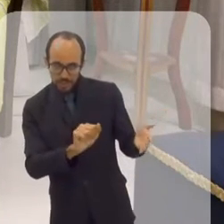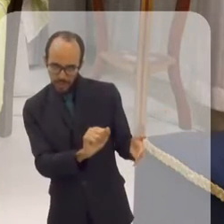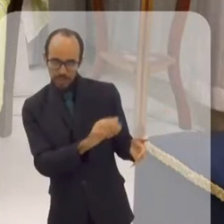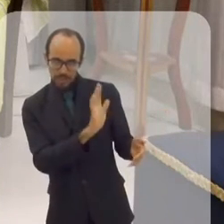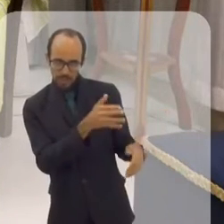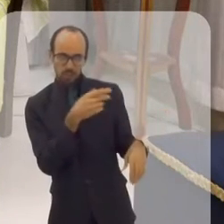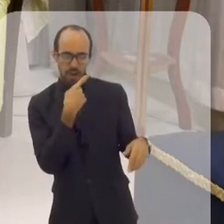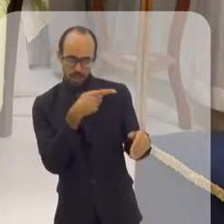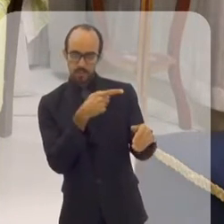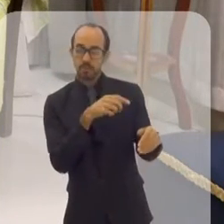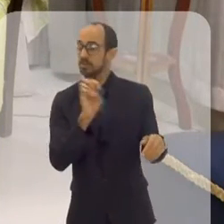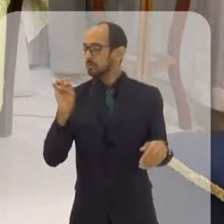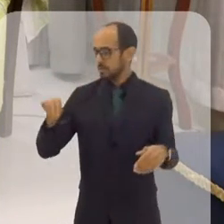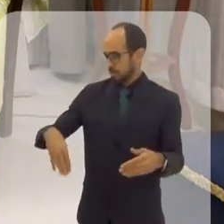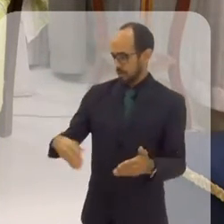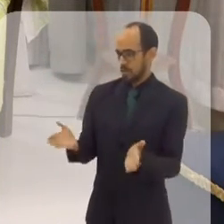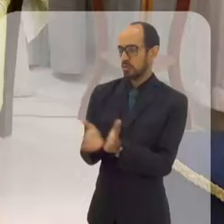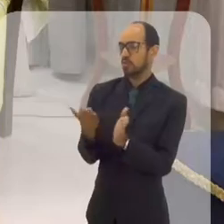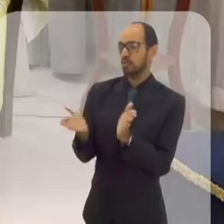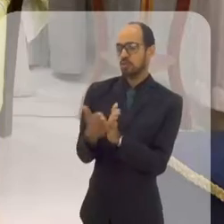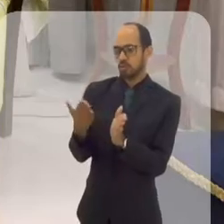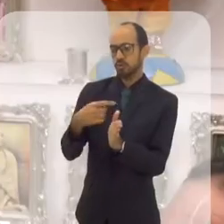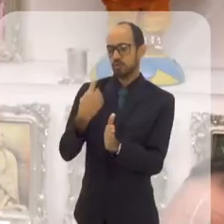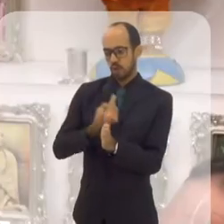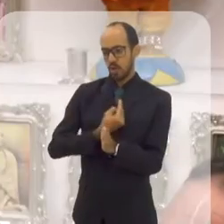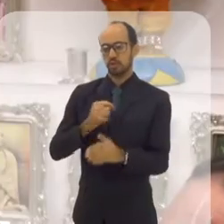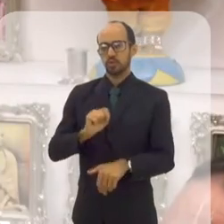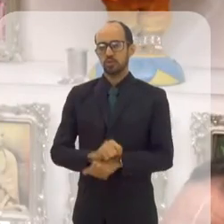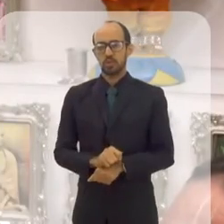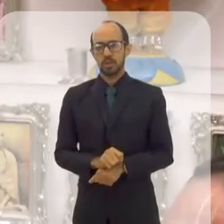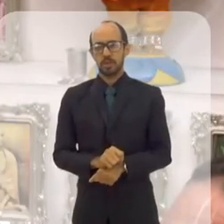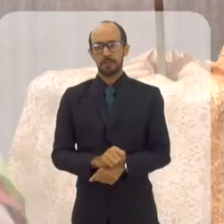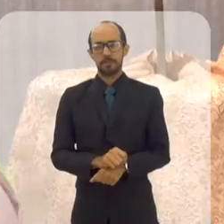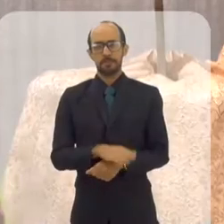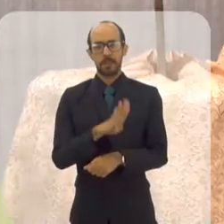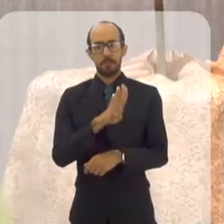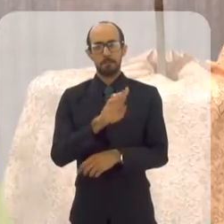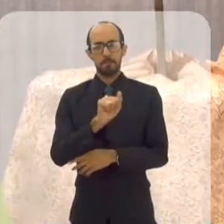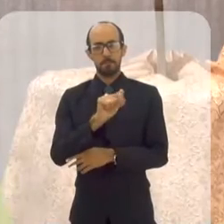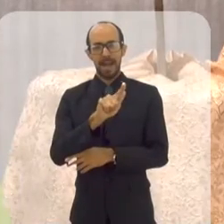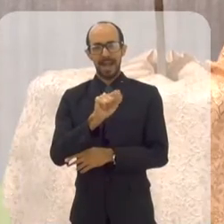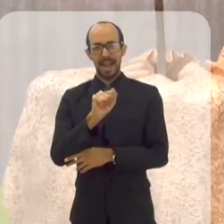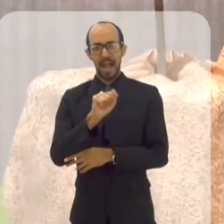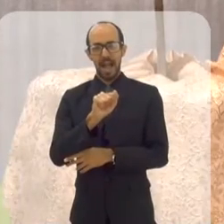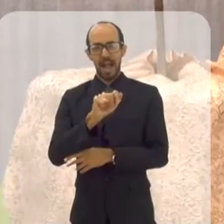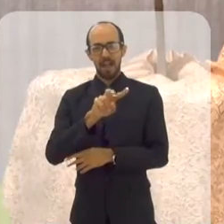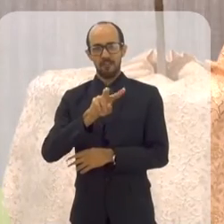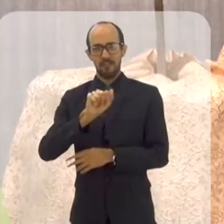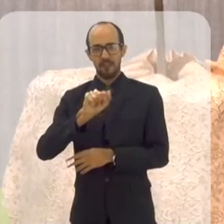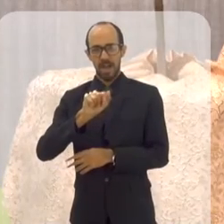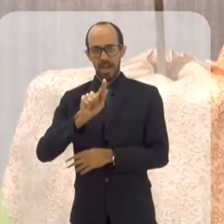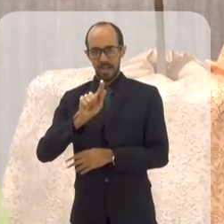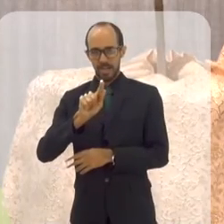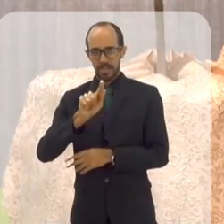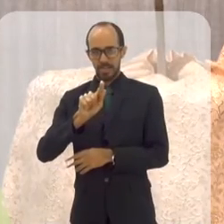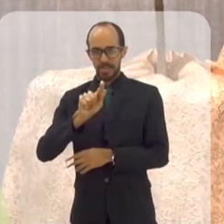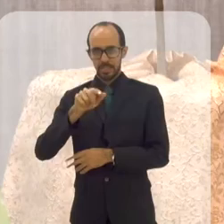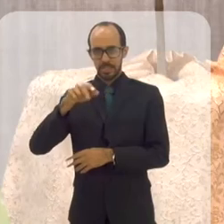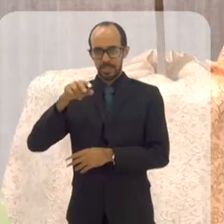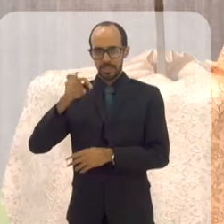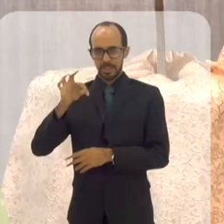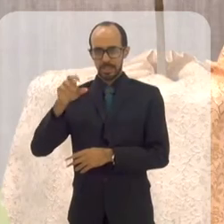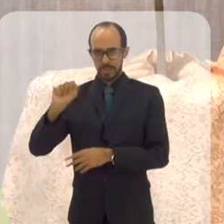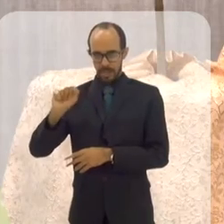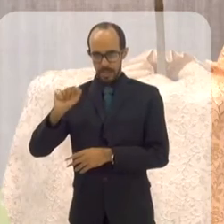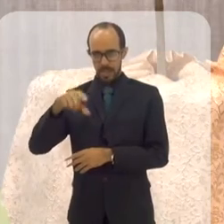se vive na gaveta no nosso cultura mais importante o que ele dizia sobre isso que ele a bhagavad guita é um capítulo dentro